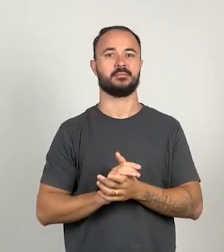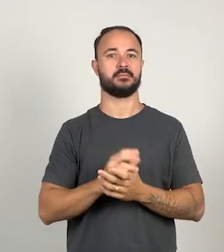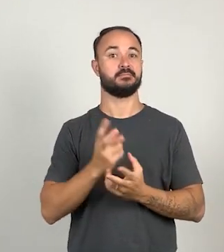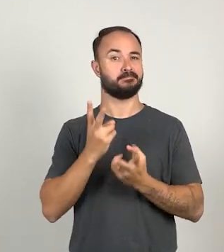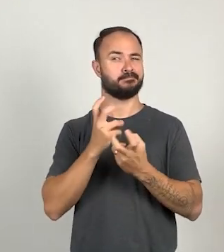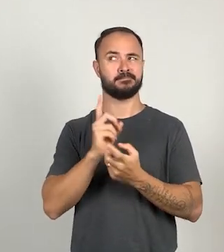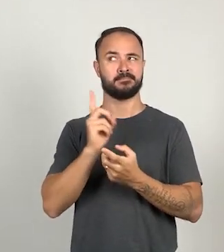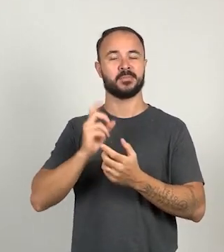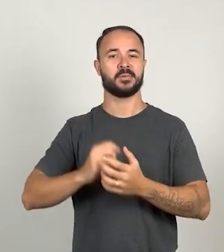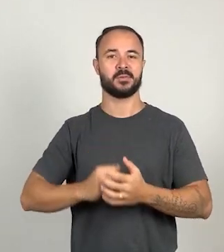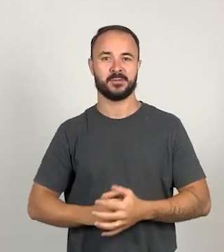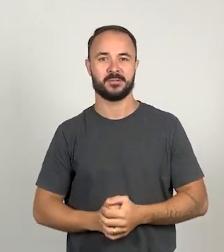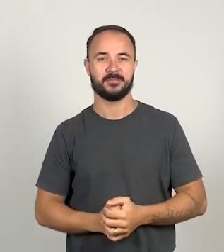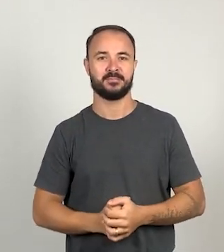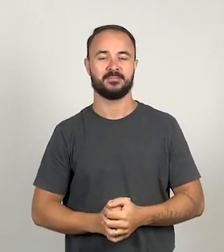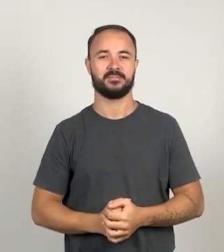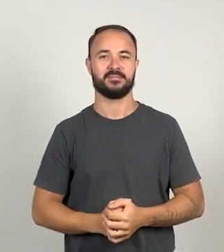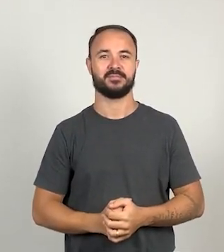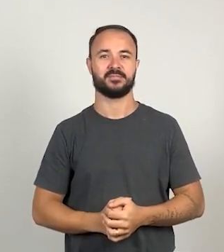aqui.